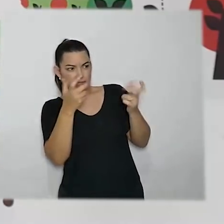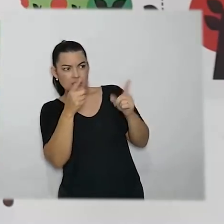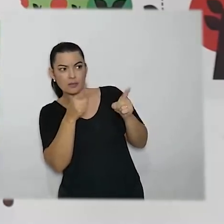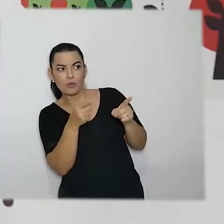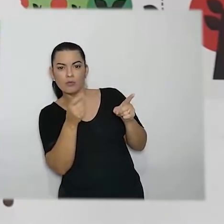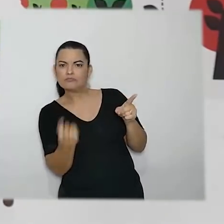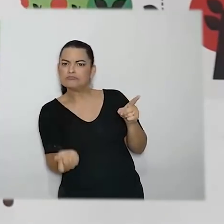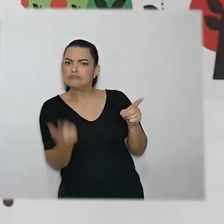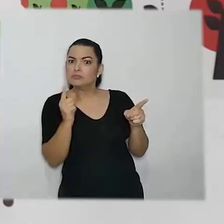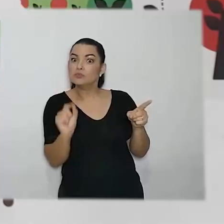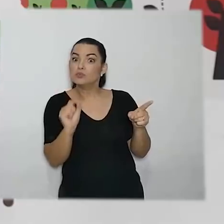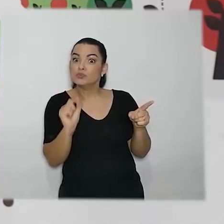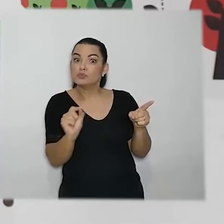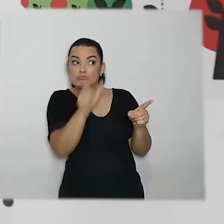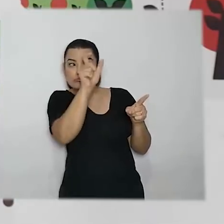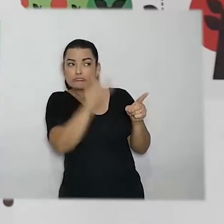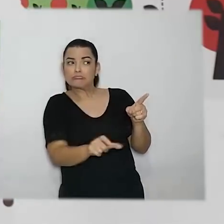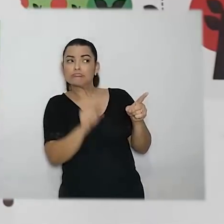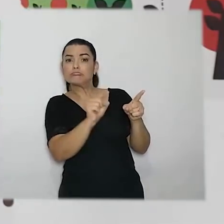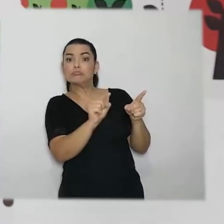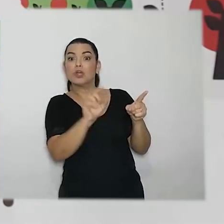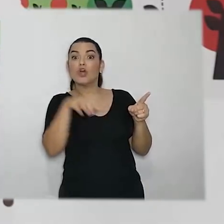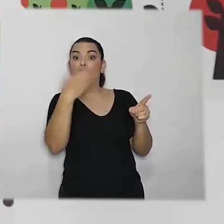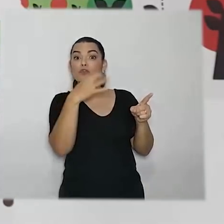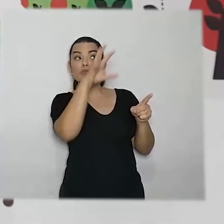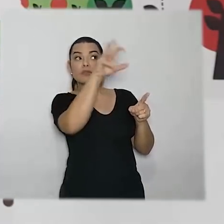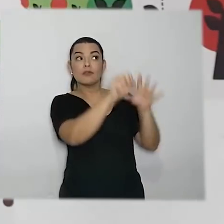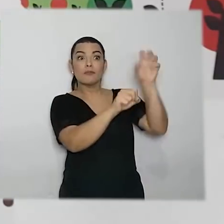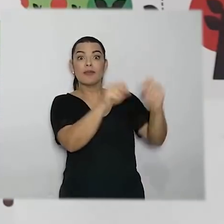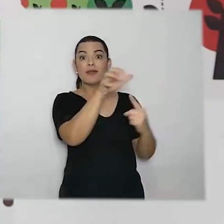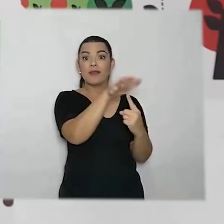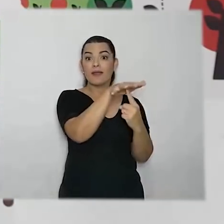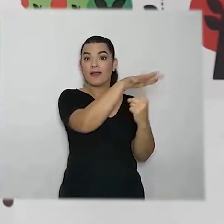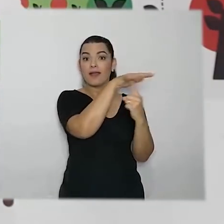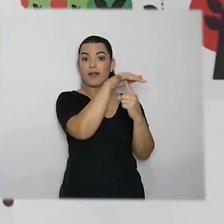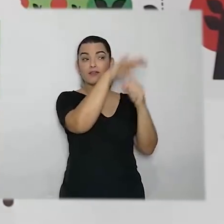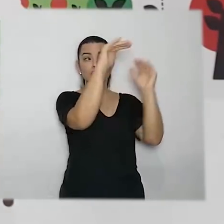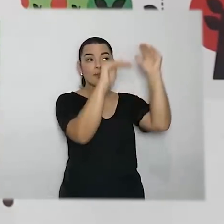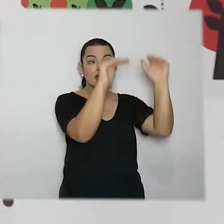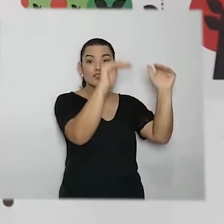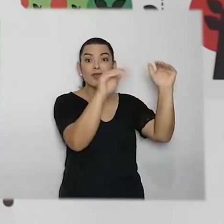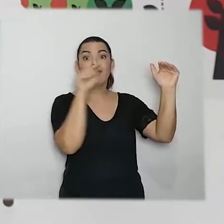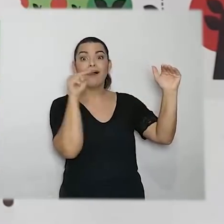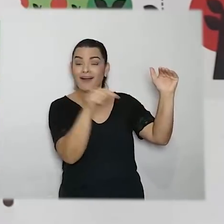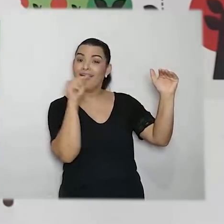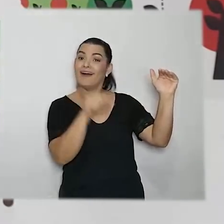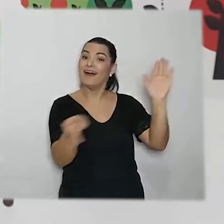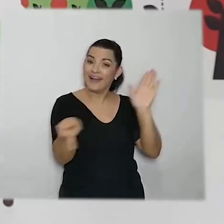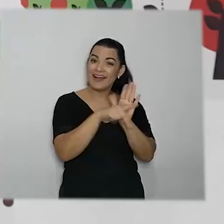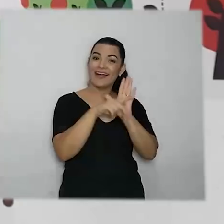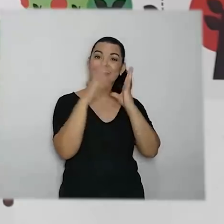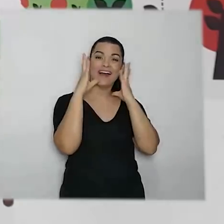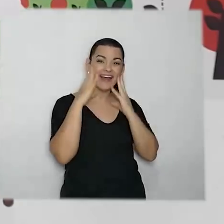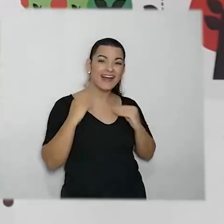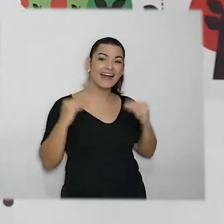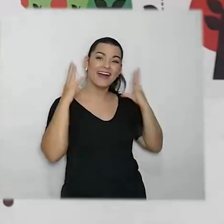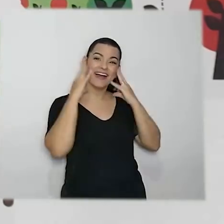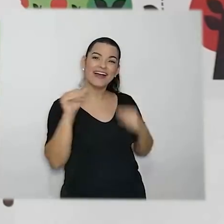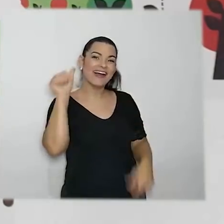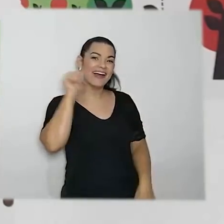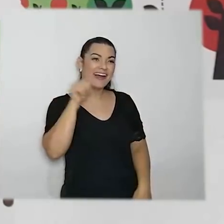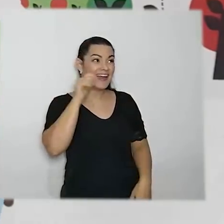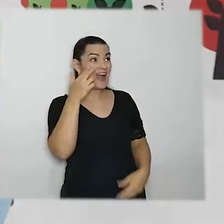Alguém apanhava frutas nas árvores baixinhas. Era a medonha! Olha